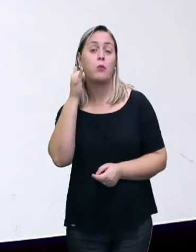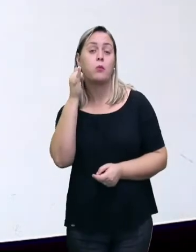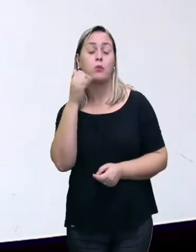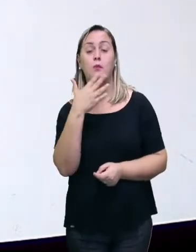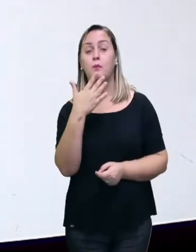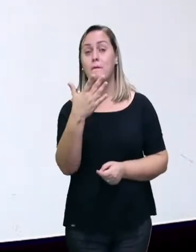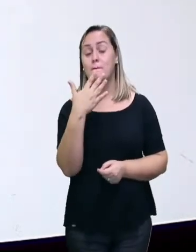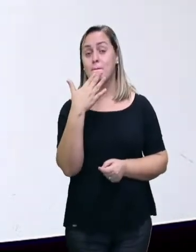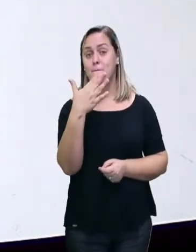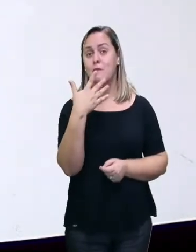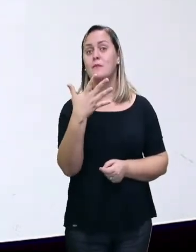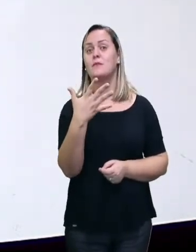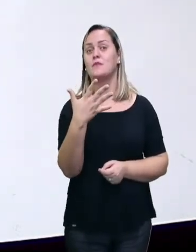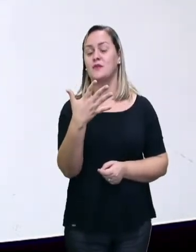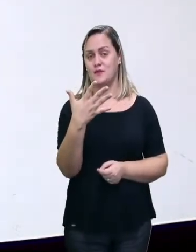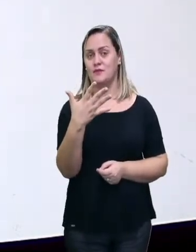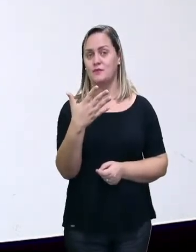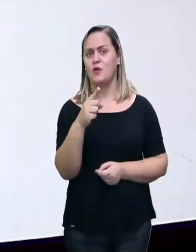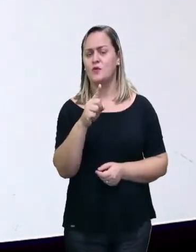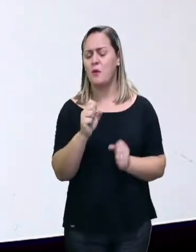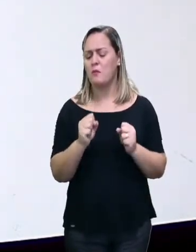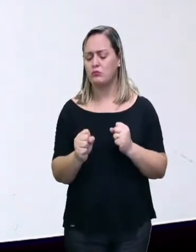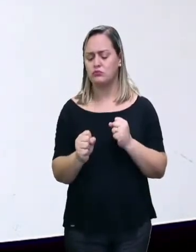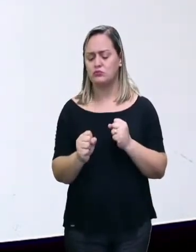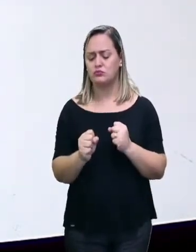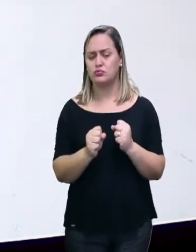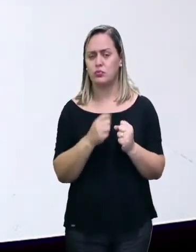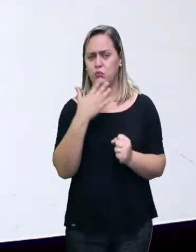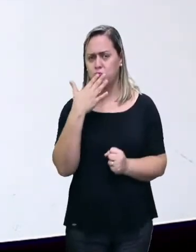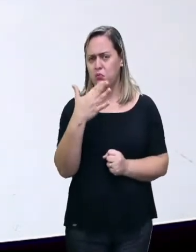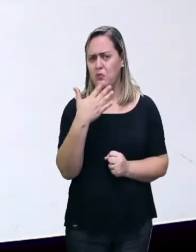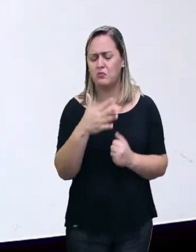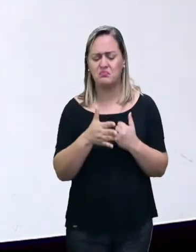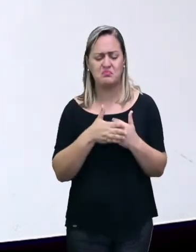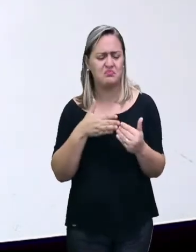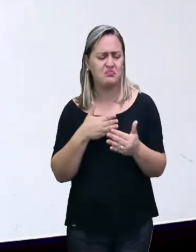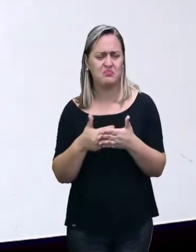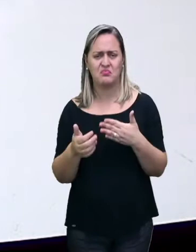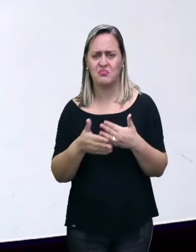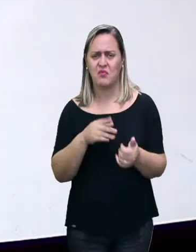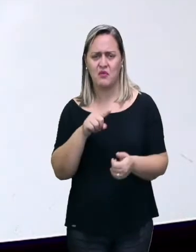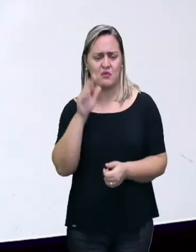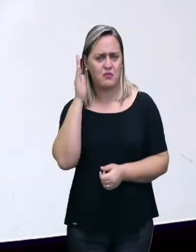Aí você pode colorir do jeito que você quiser, qualquer